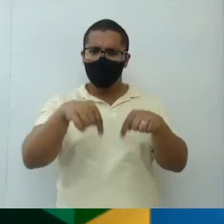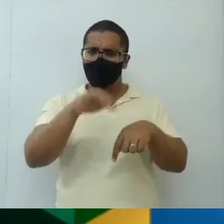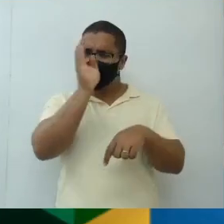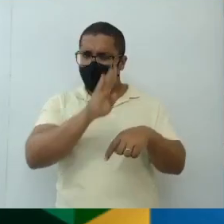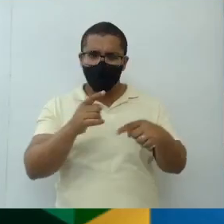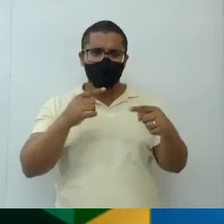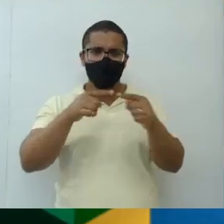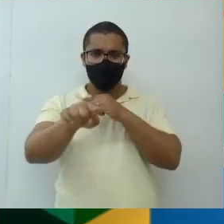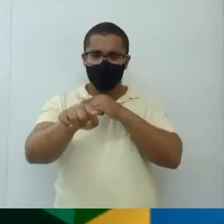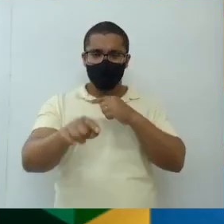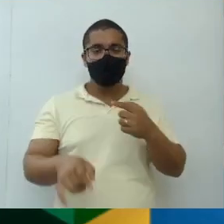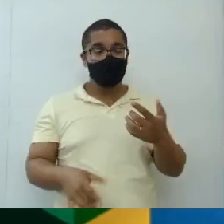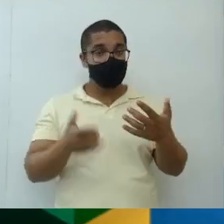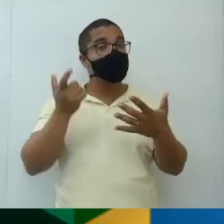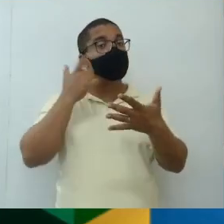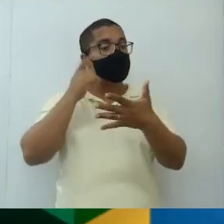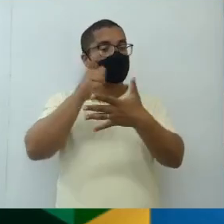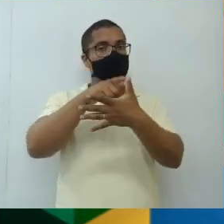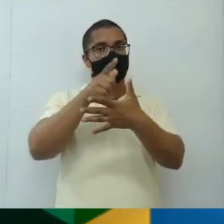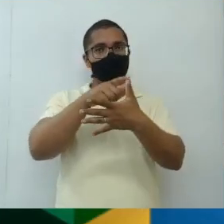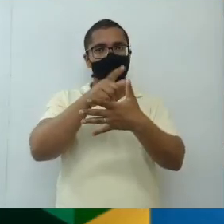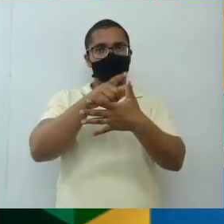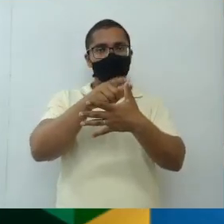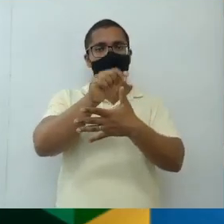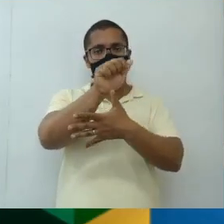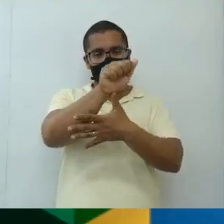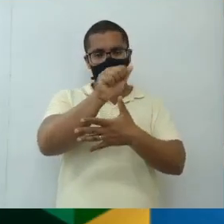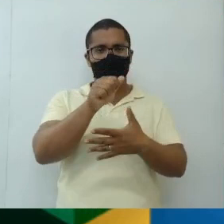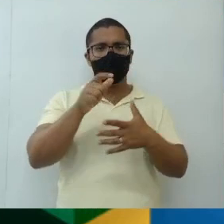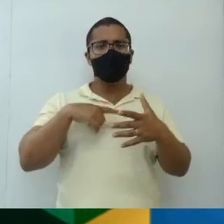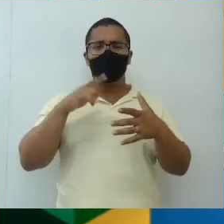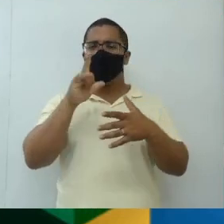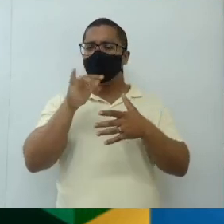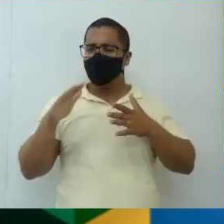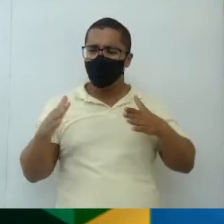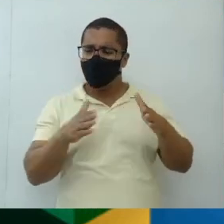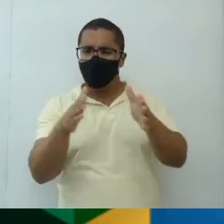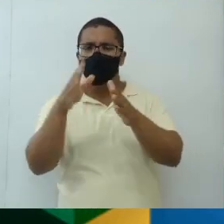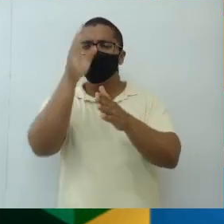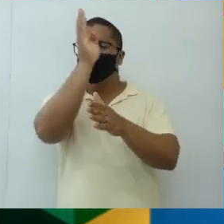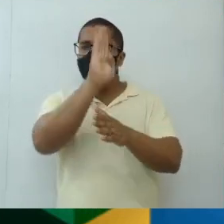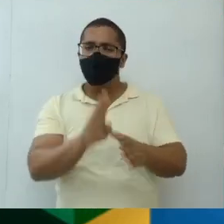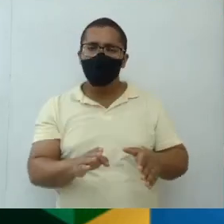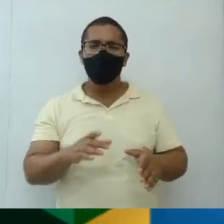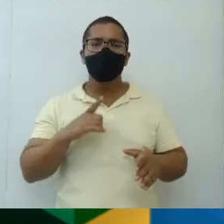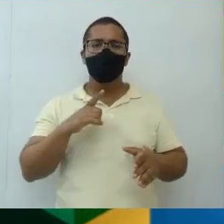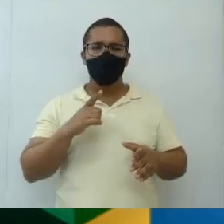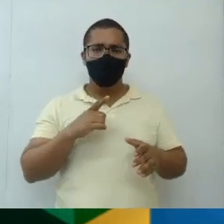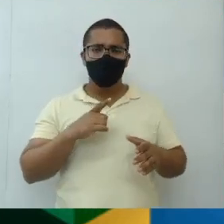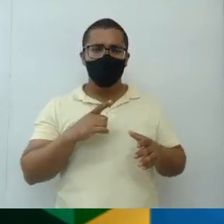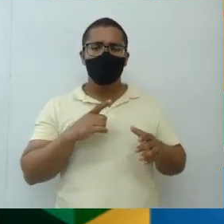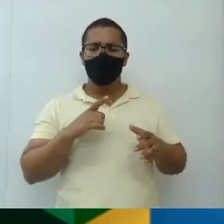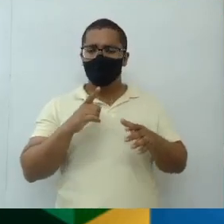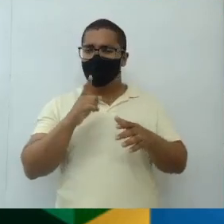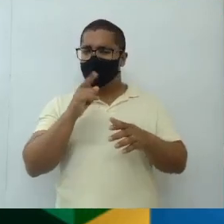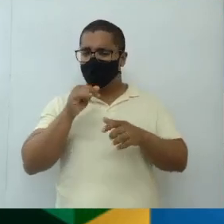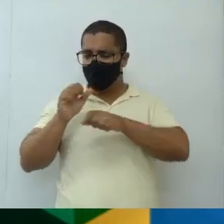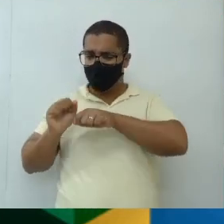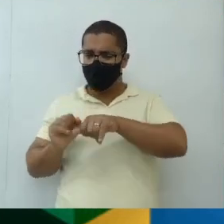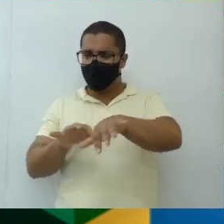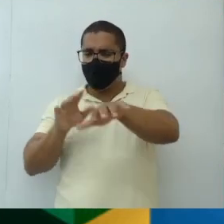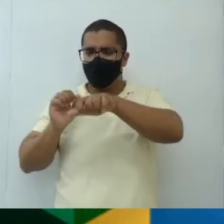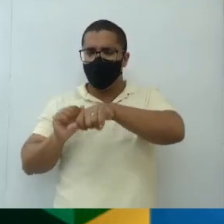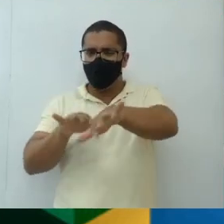a a maior parte dos rios brasileiras brasileiros é abastecido por um regime pluvial